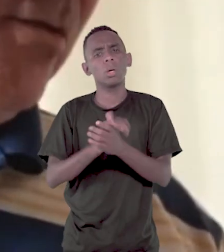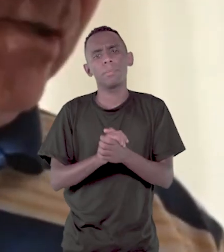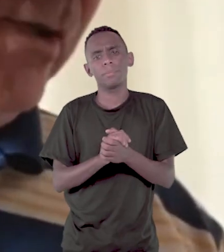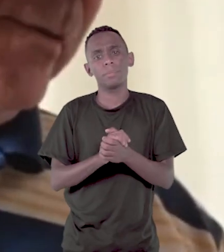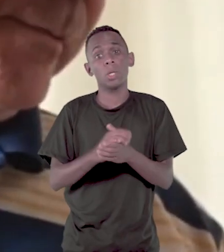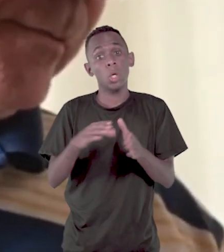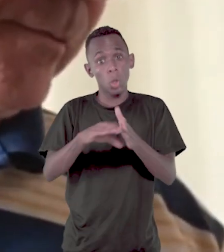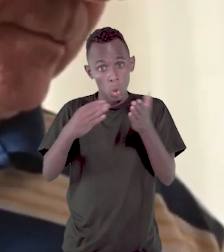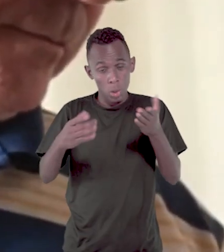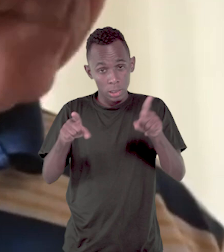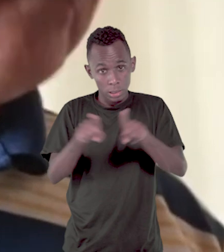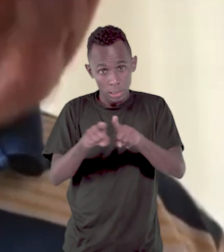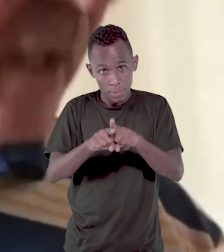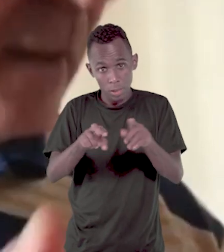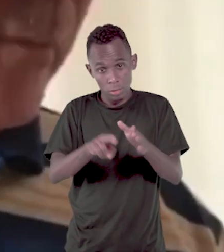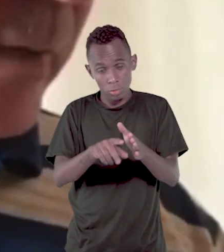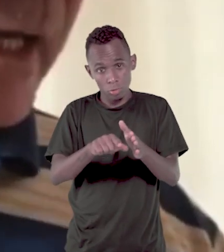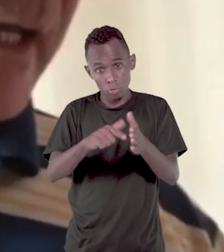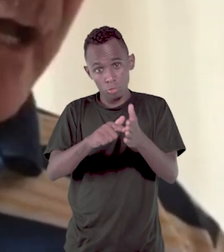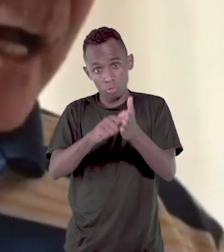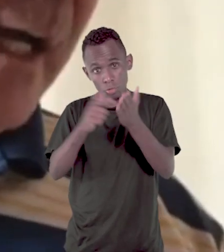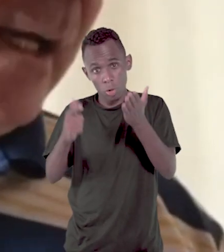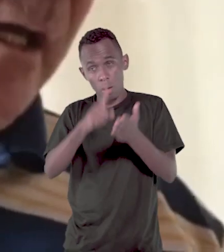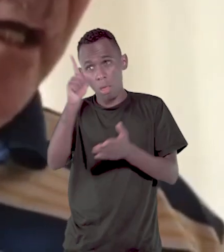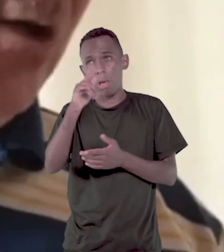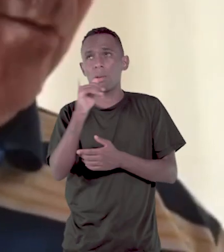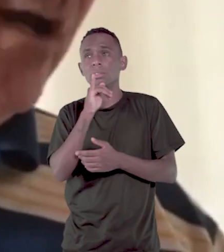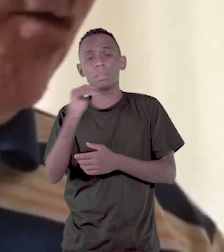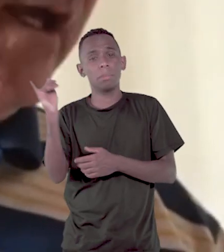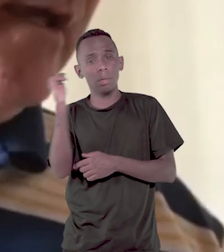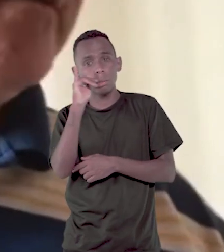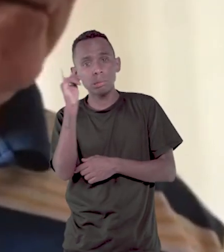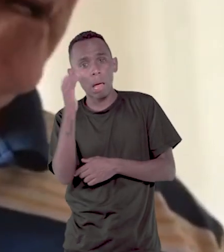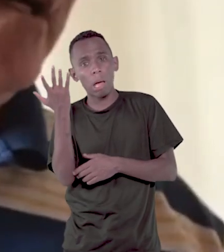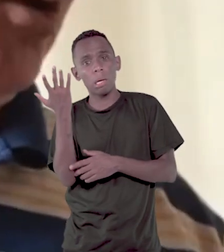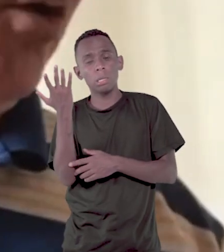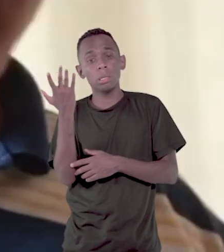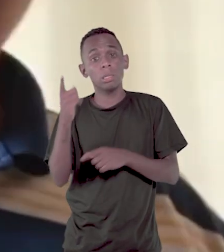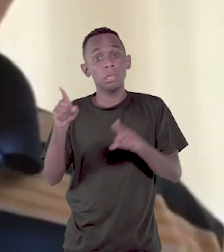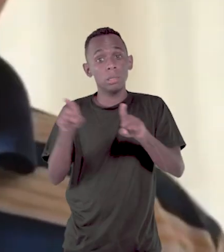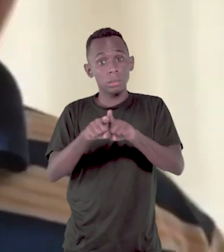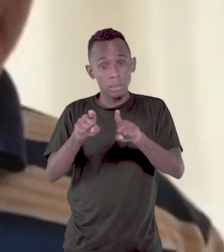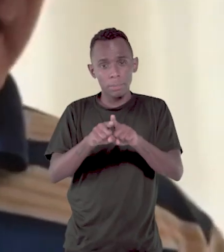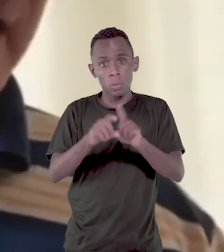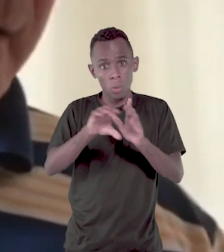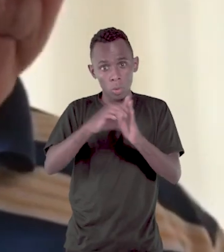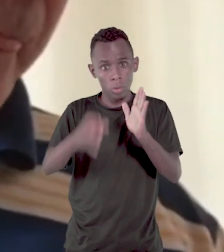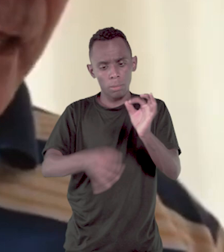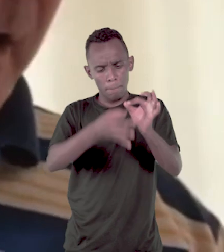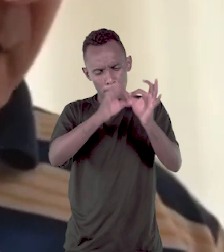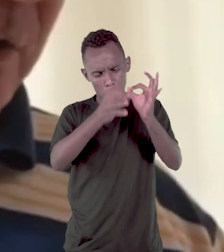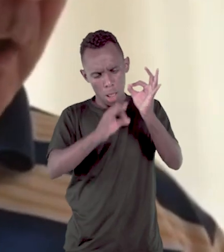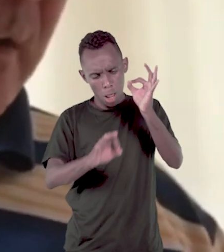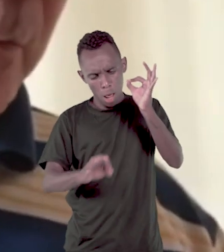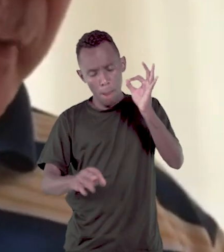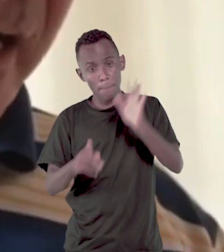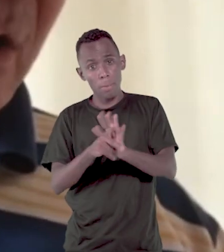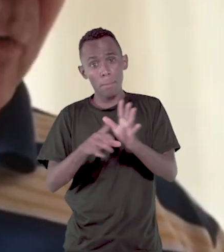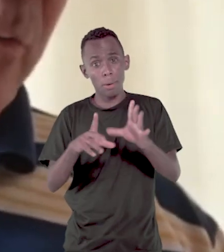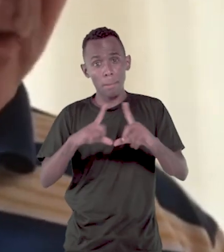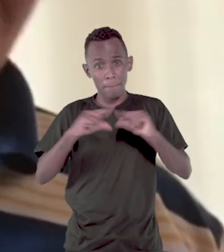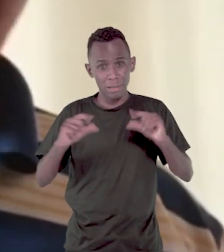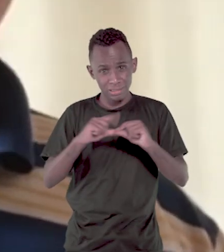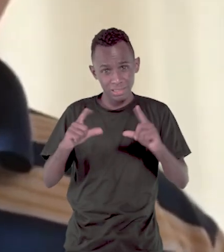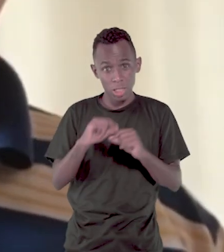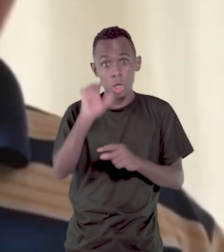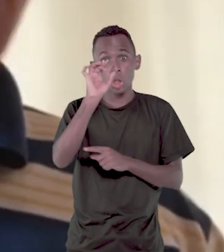jornal Rascunho, também na Itália, e uma longuíssima crônica sobre Brasília, que só tinha sido